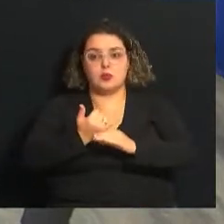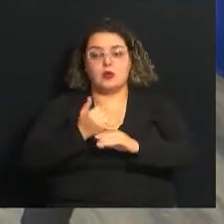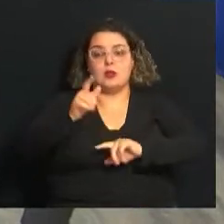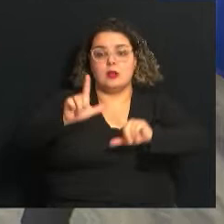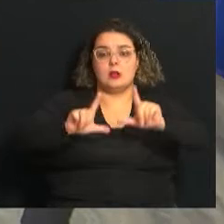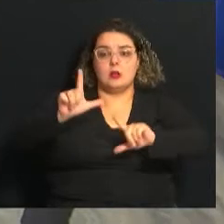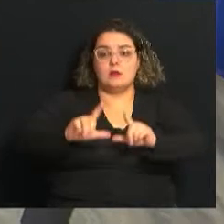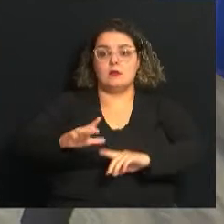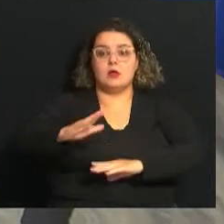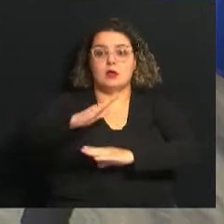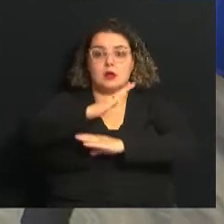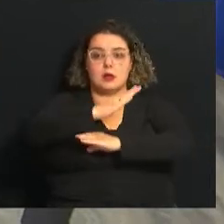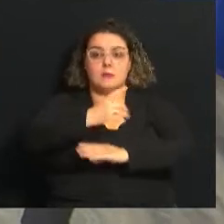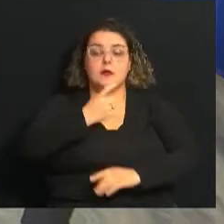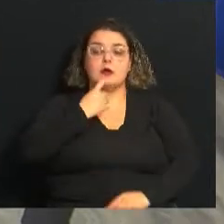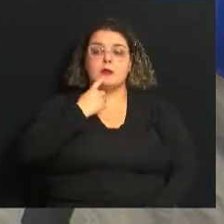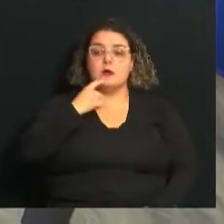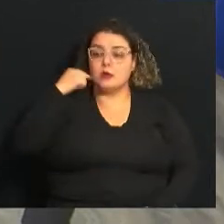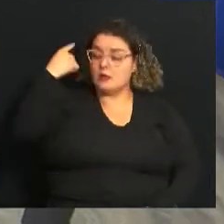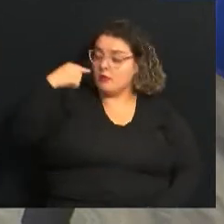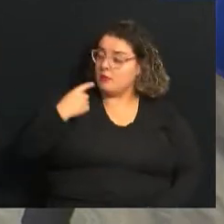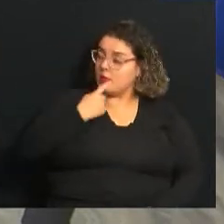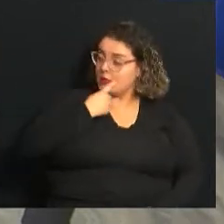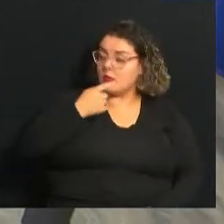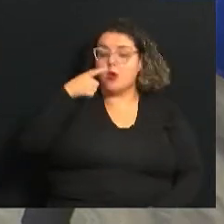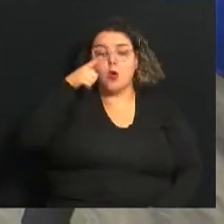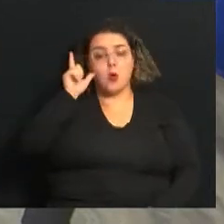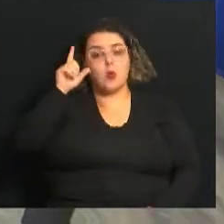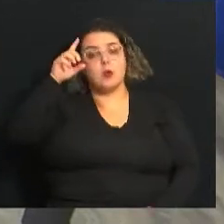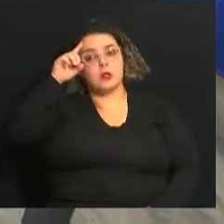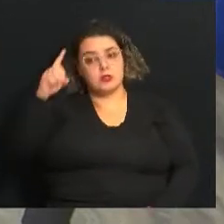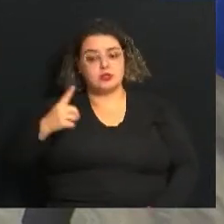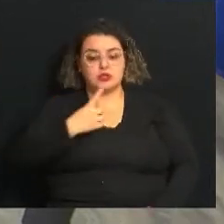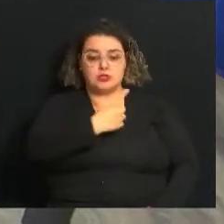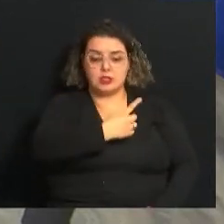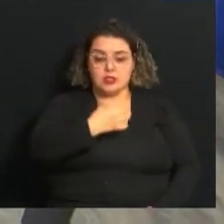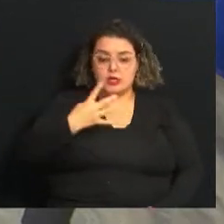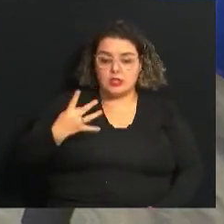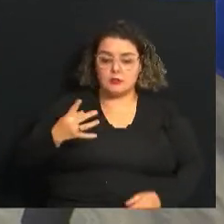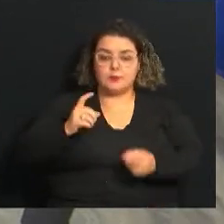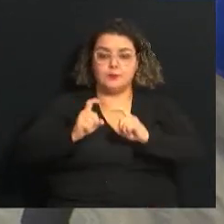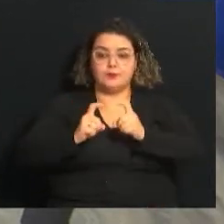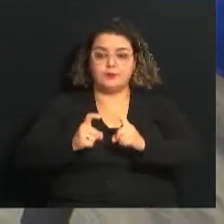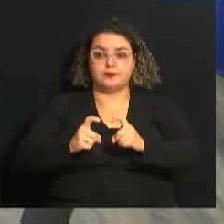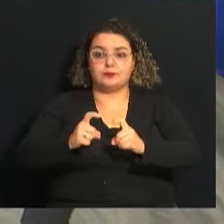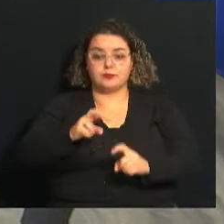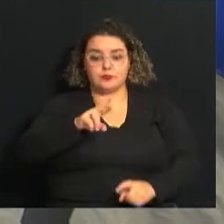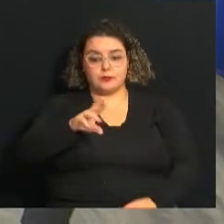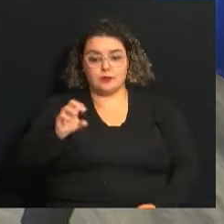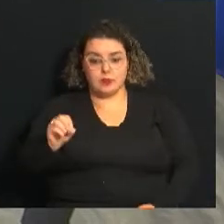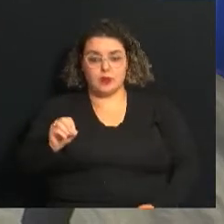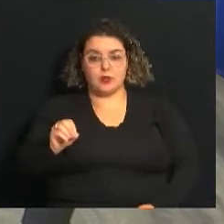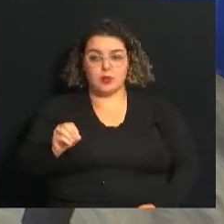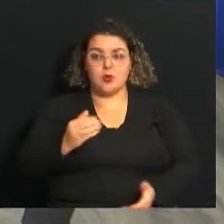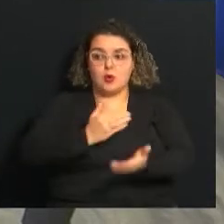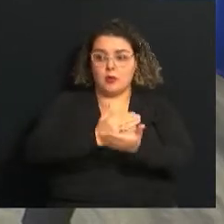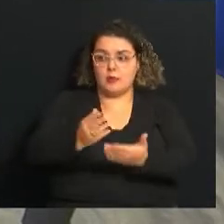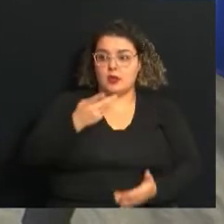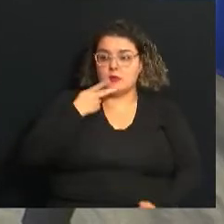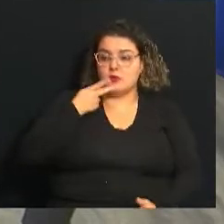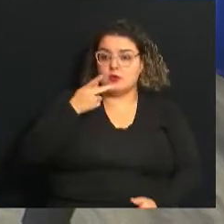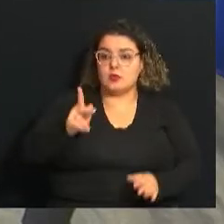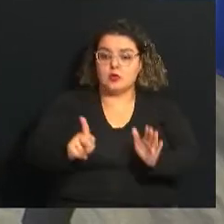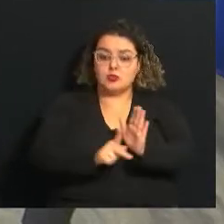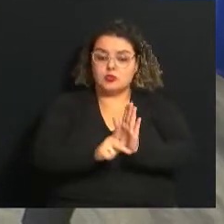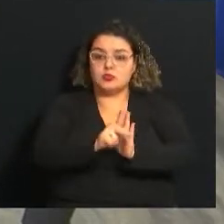Câmara Campinas. E Mirna Abreu, ontem foi dia da 14ª reunião ordinária e a gente começa falando sobre um projeto de